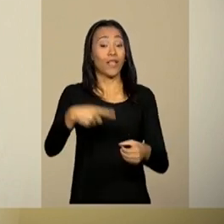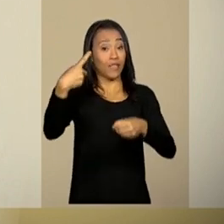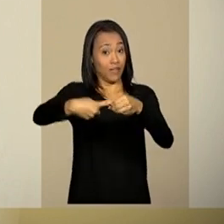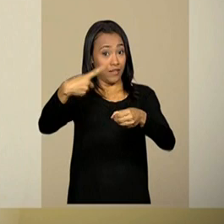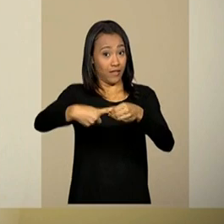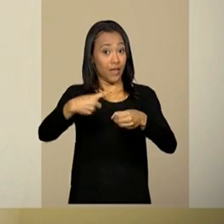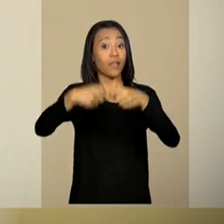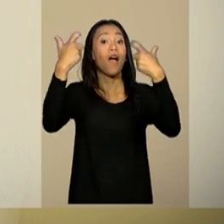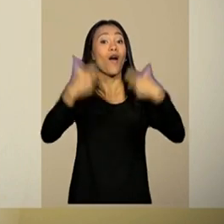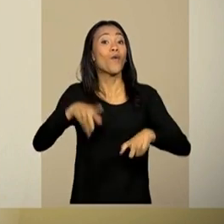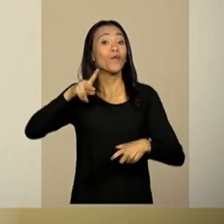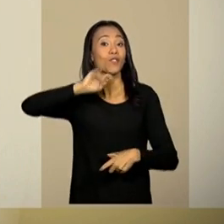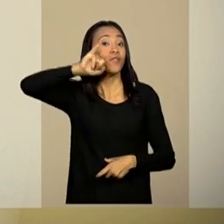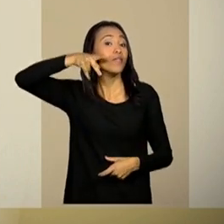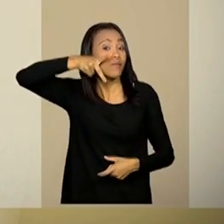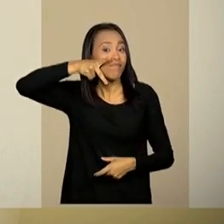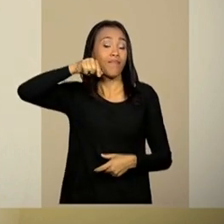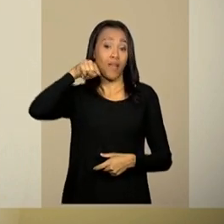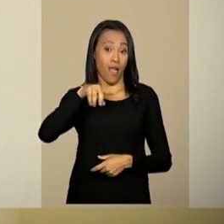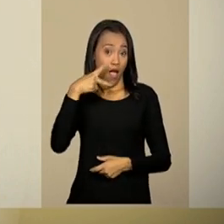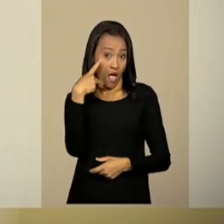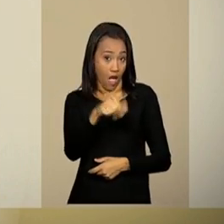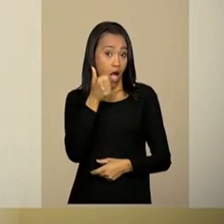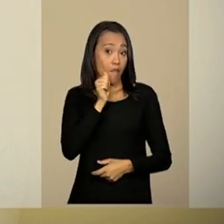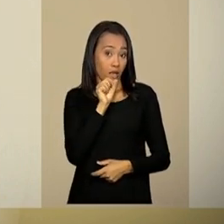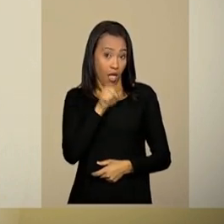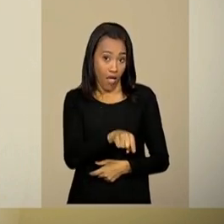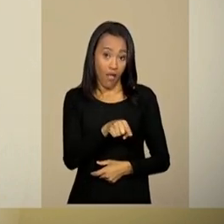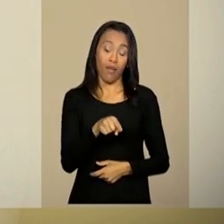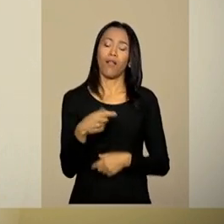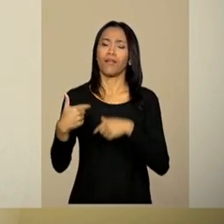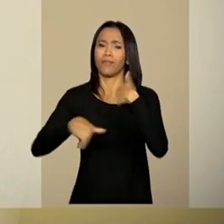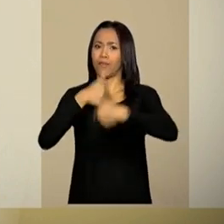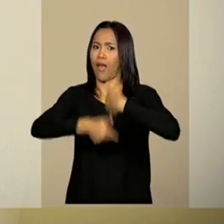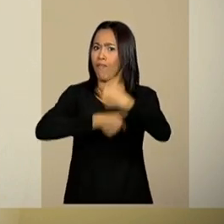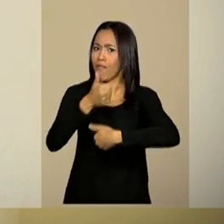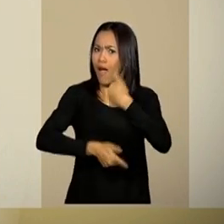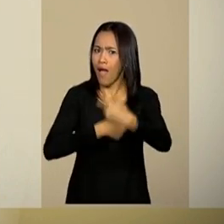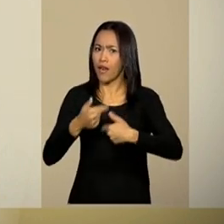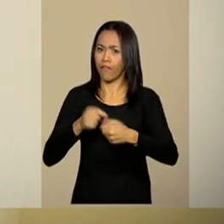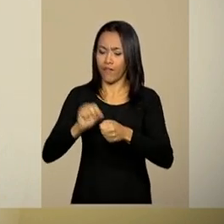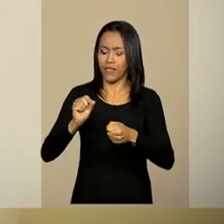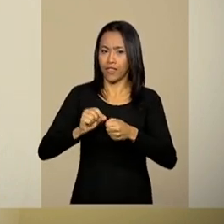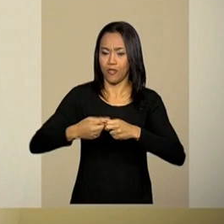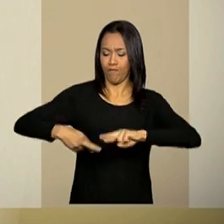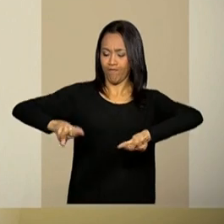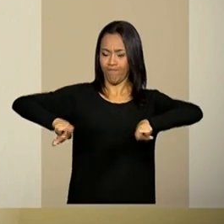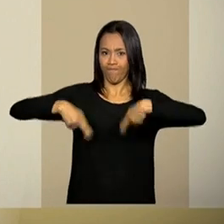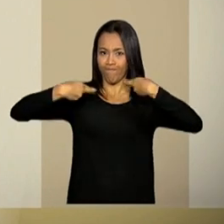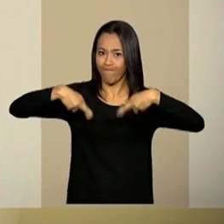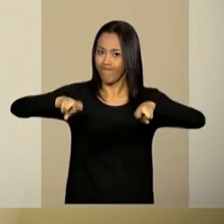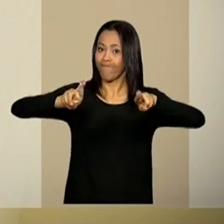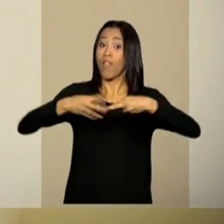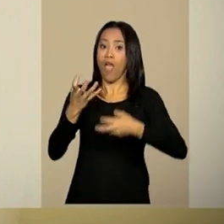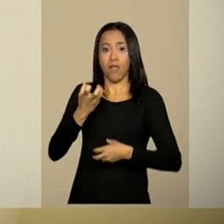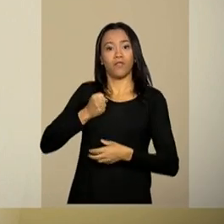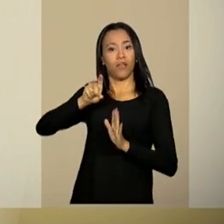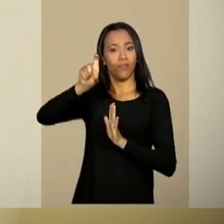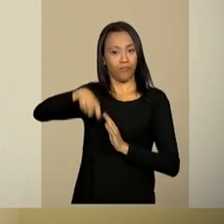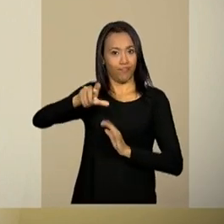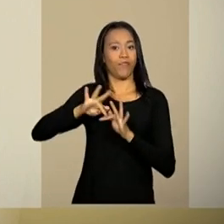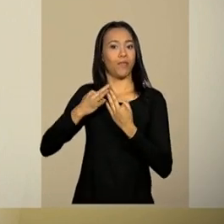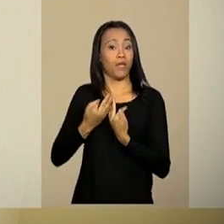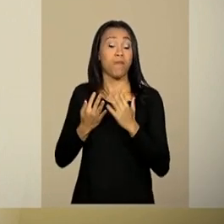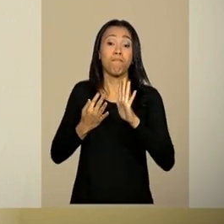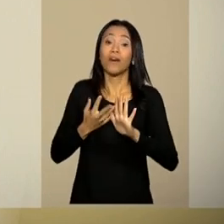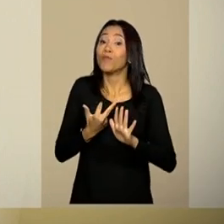Bento na Paraíba a mãe dela a Dona Terezinha trabalha na fabricação de redes recebe o bolsa família e